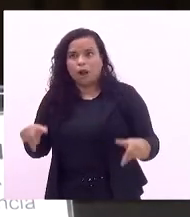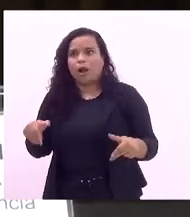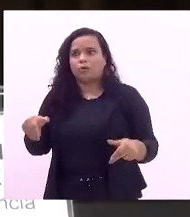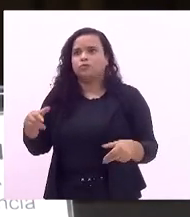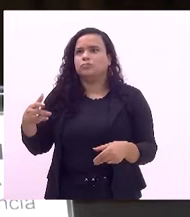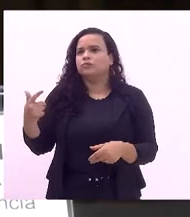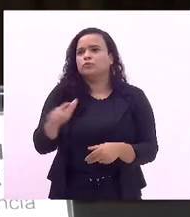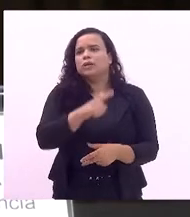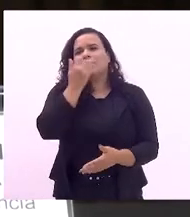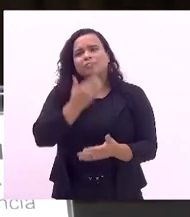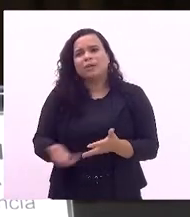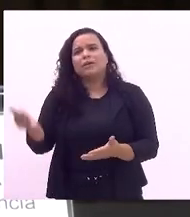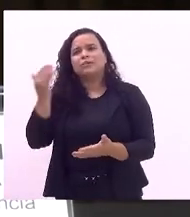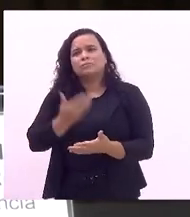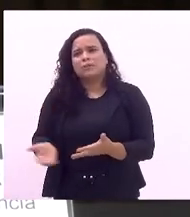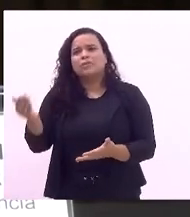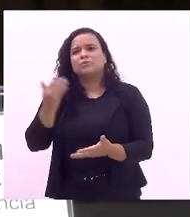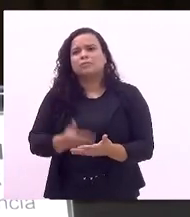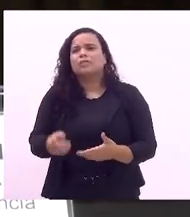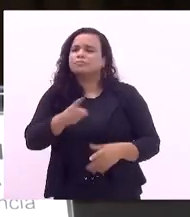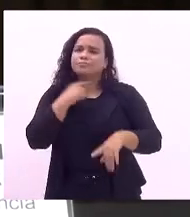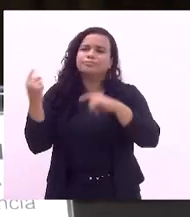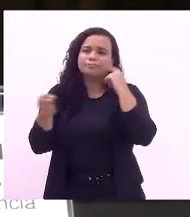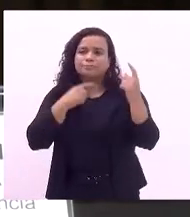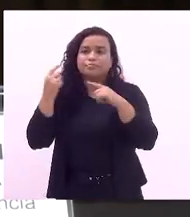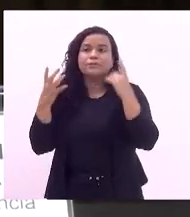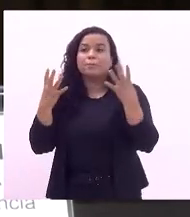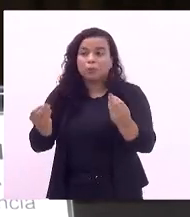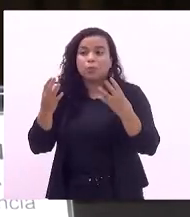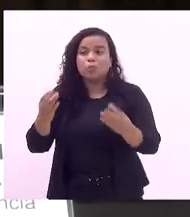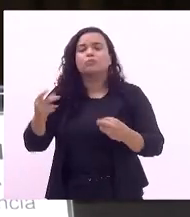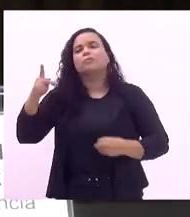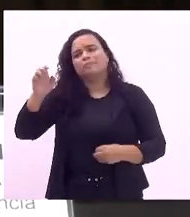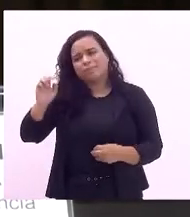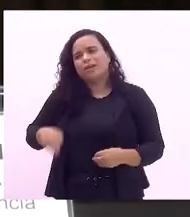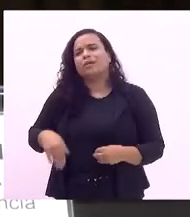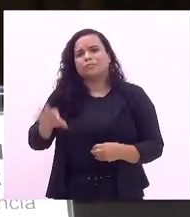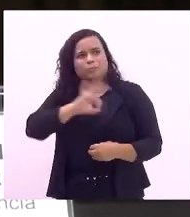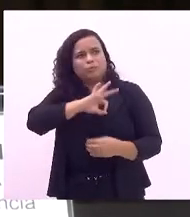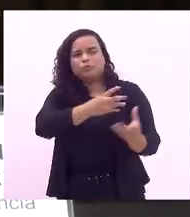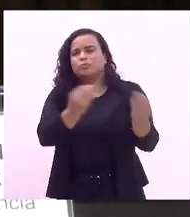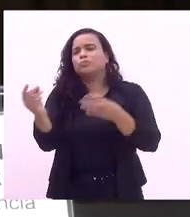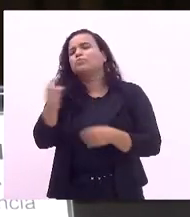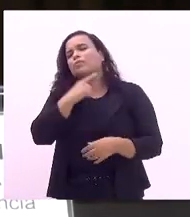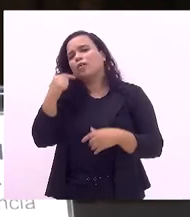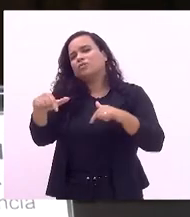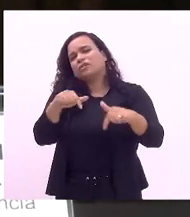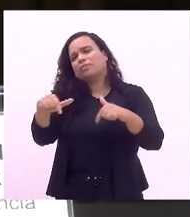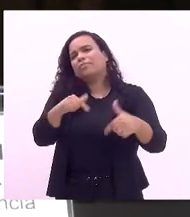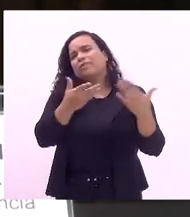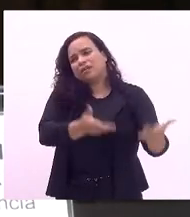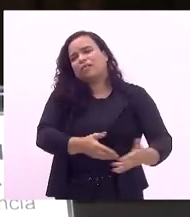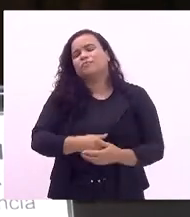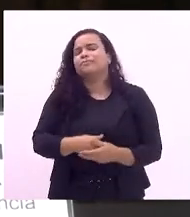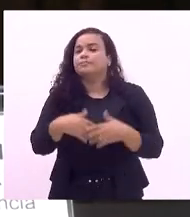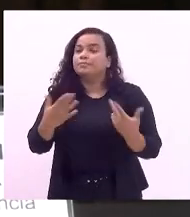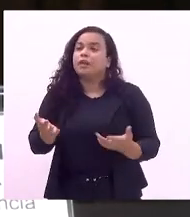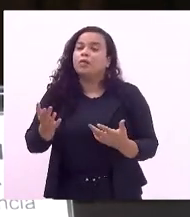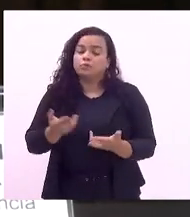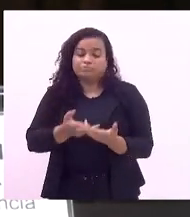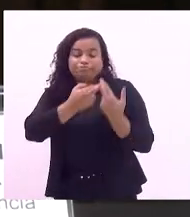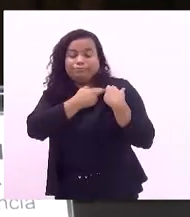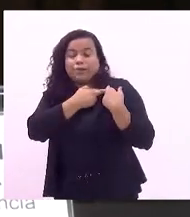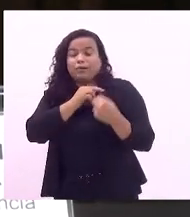policiais militares em combate e uma das tarefas do Capelão mais difícil é